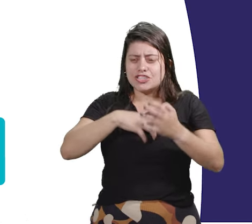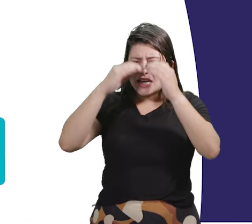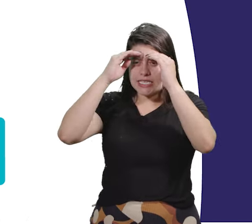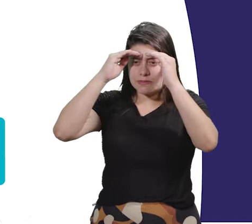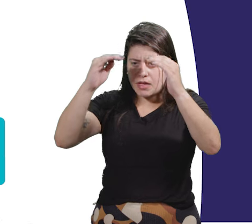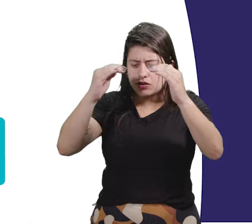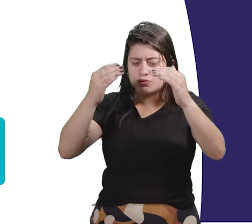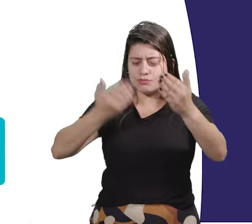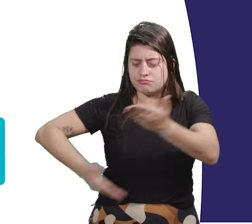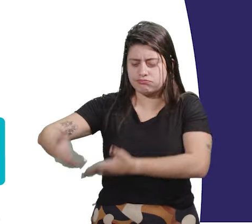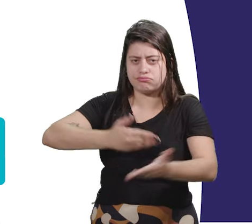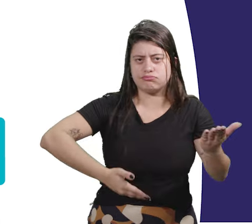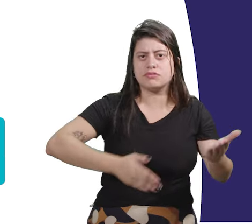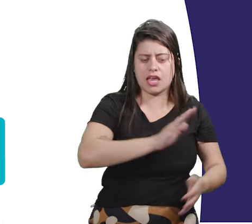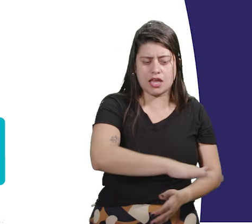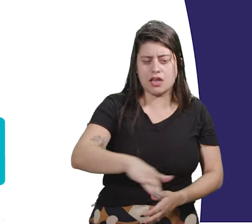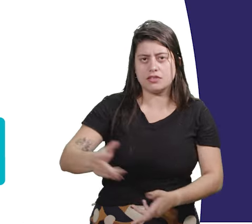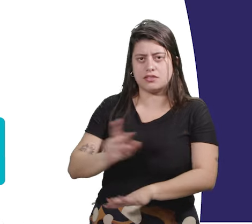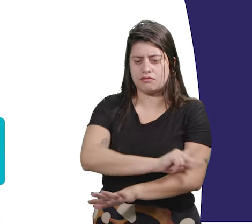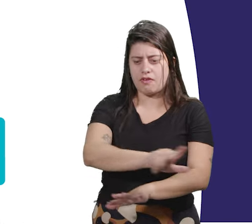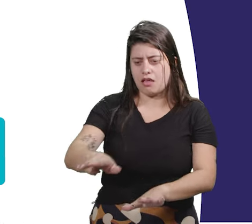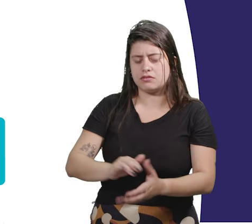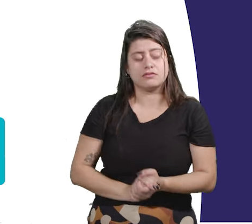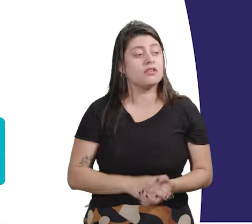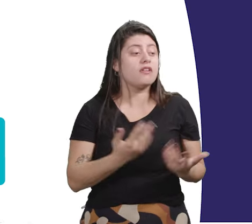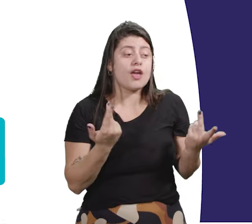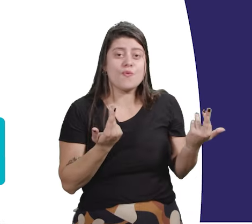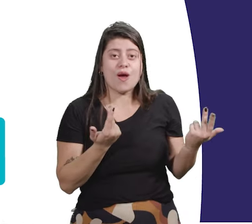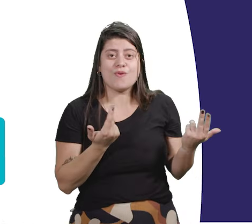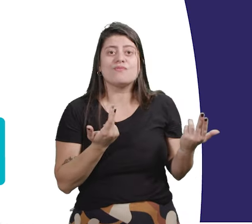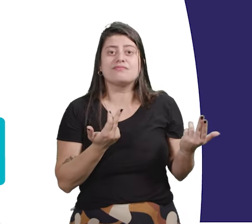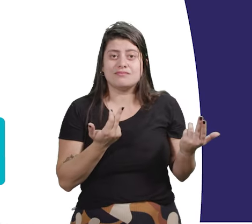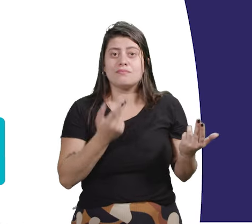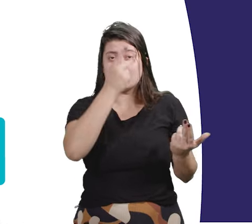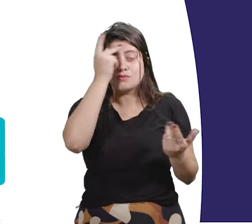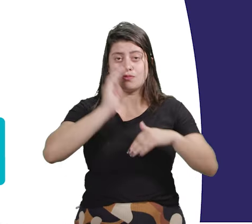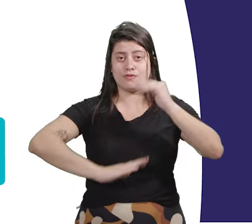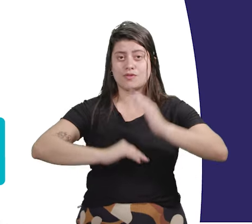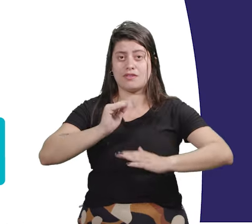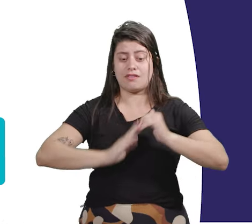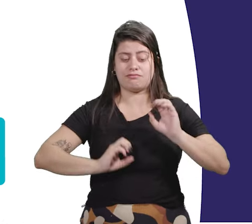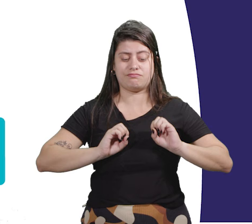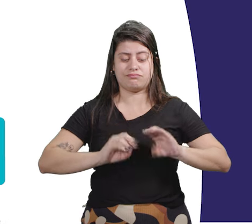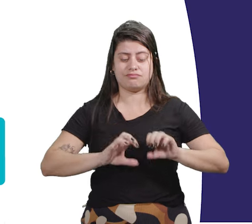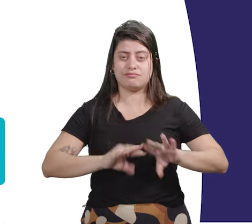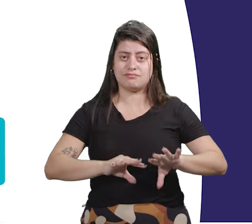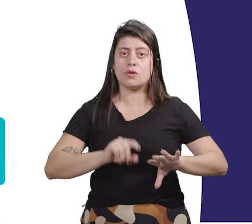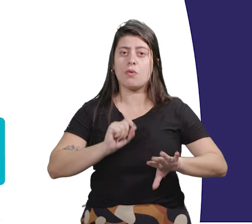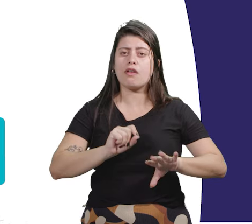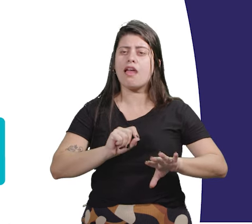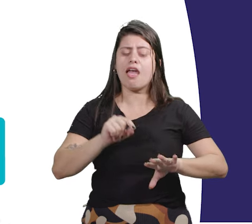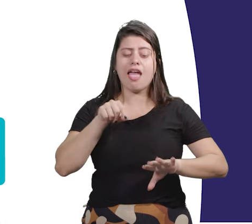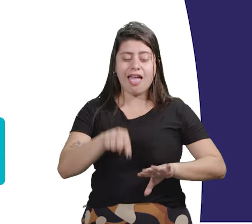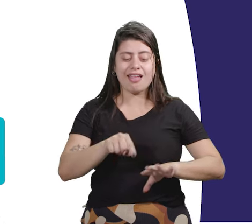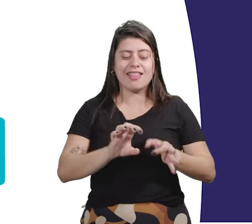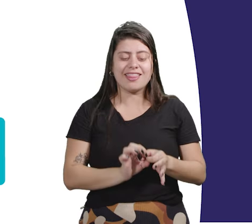mesmo caminho. Os educadores favorecer esse espaço onde as crianças possam ter a oportunidade de se expressarem